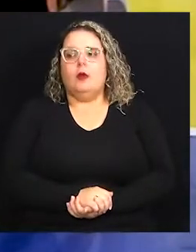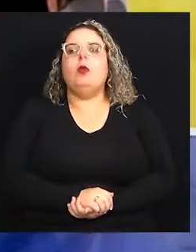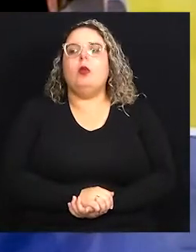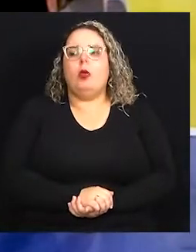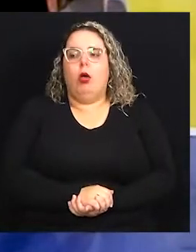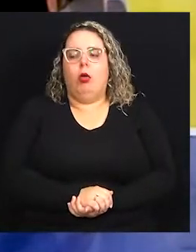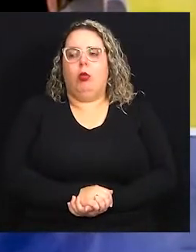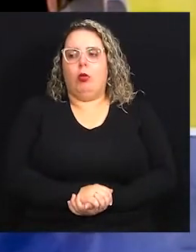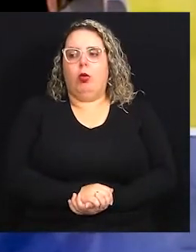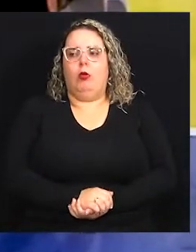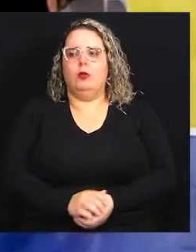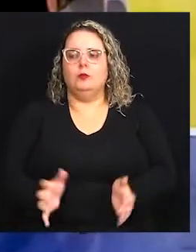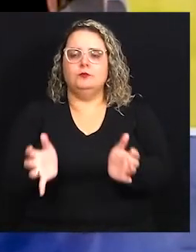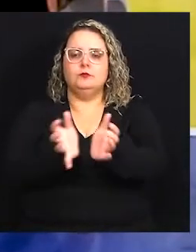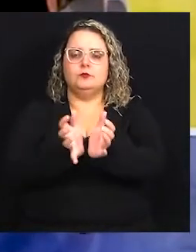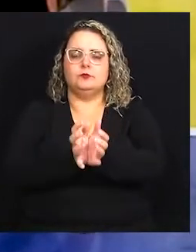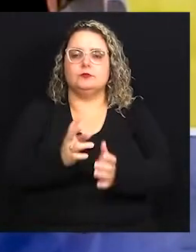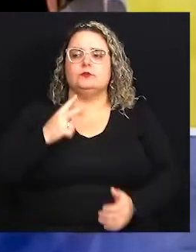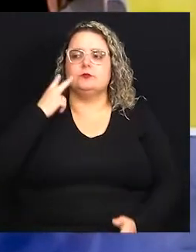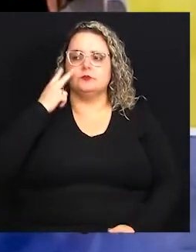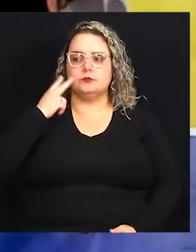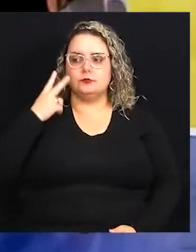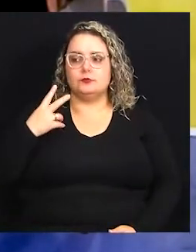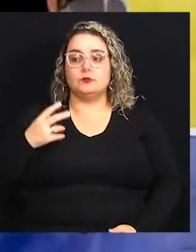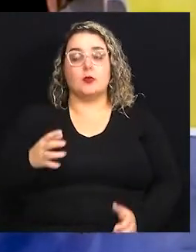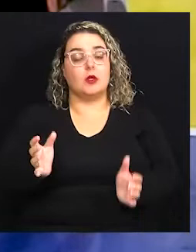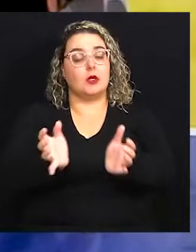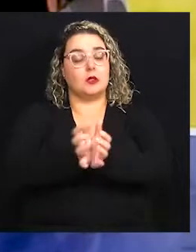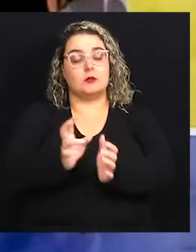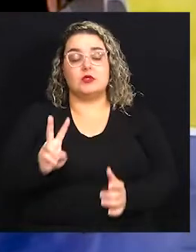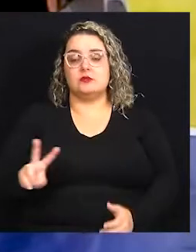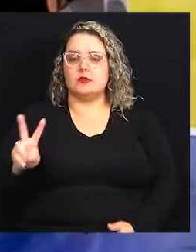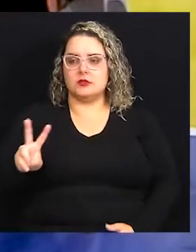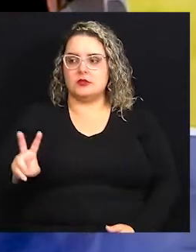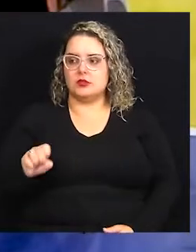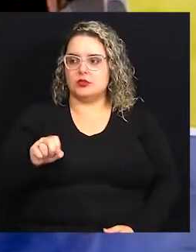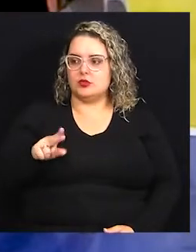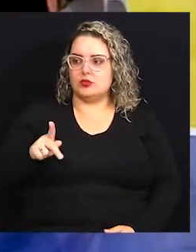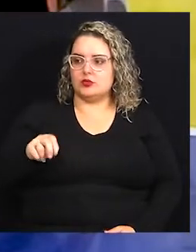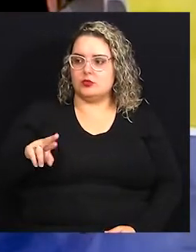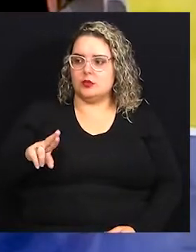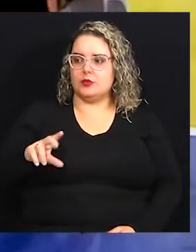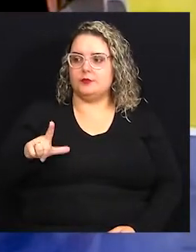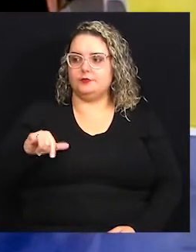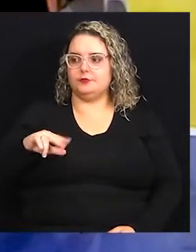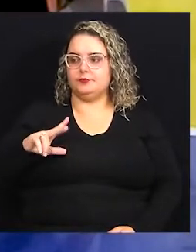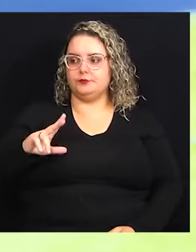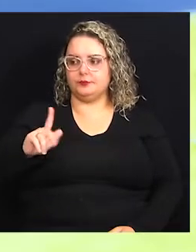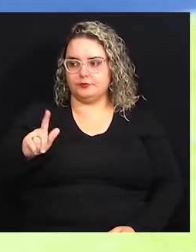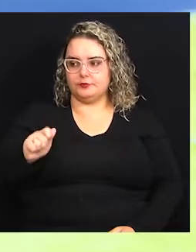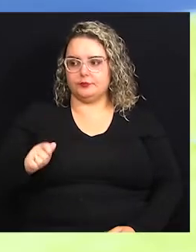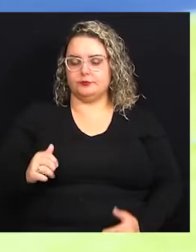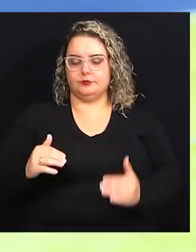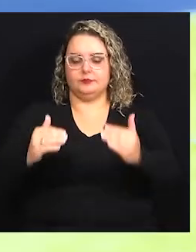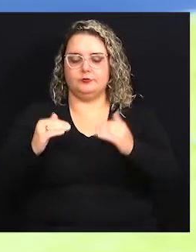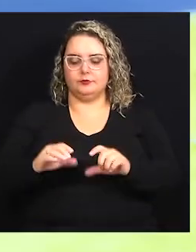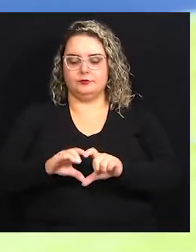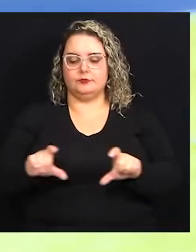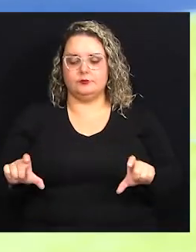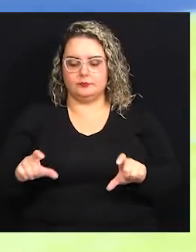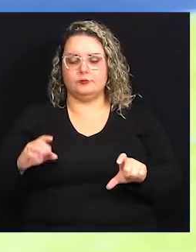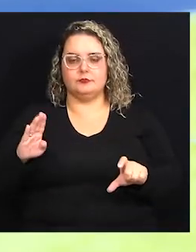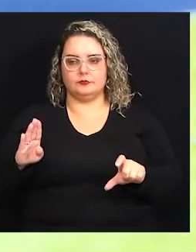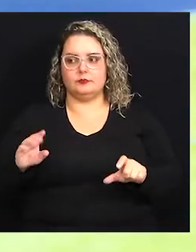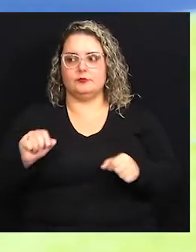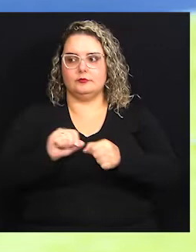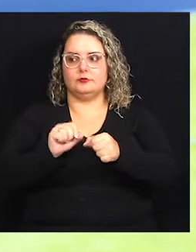de Valinhos, durante muito tempo, ela estava disputando a Superliga, ela não tinha resultado, era rebaixada para a Superliga B.